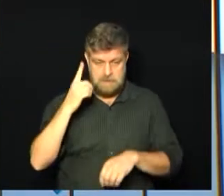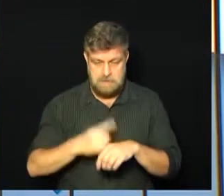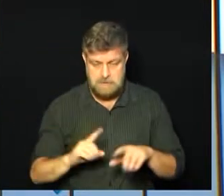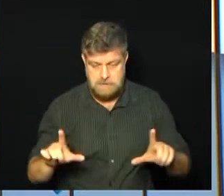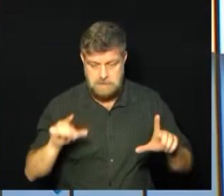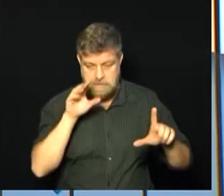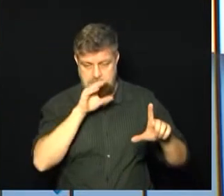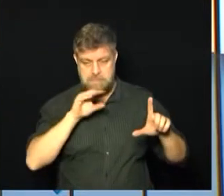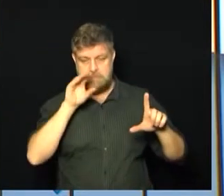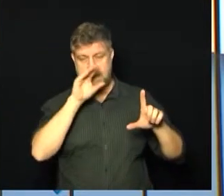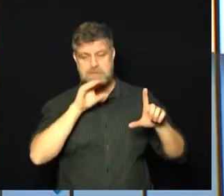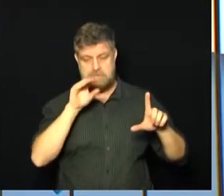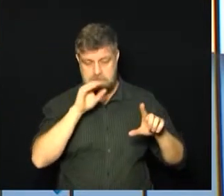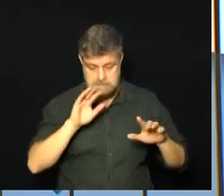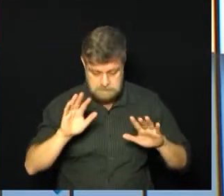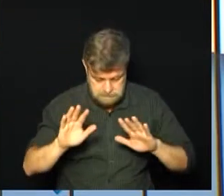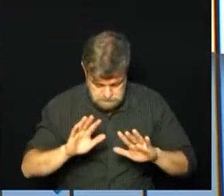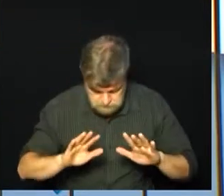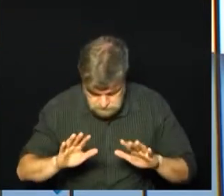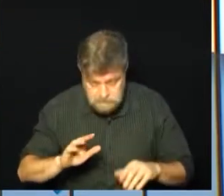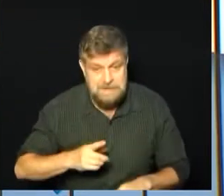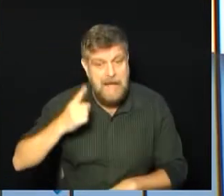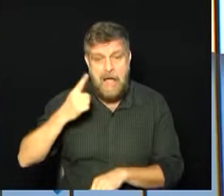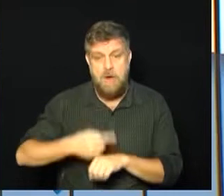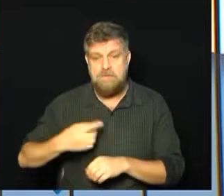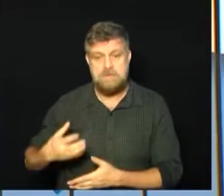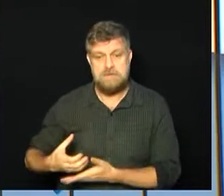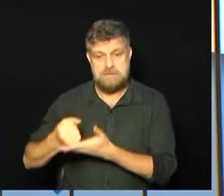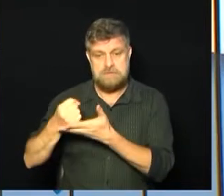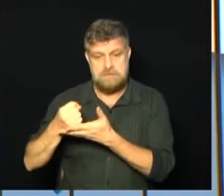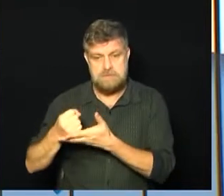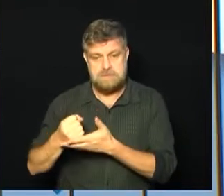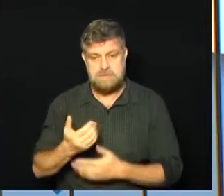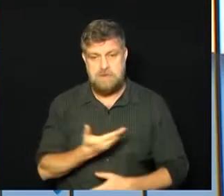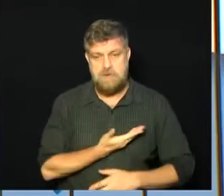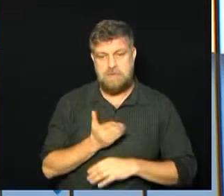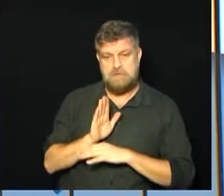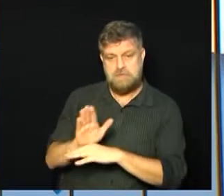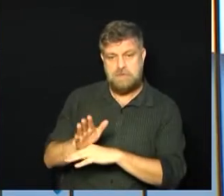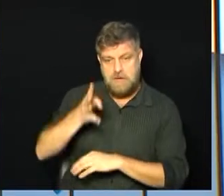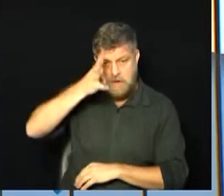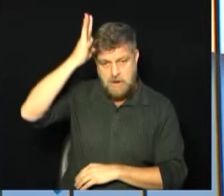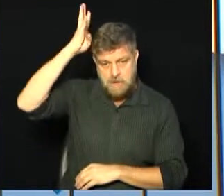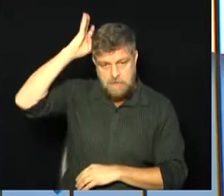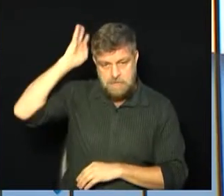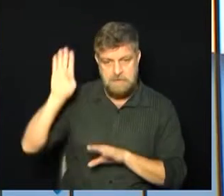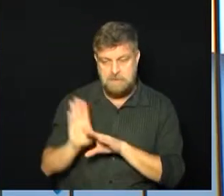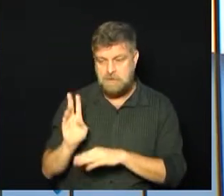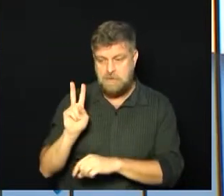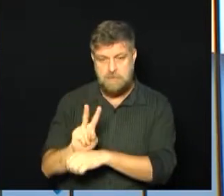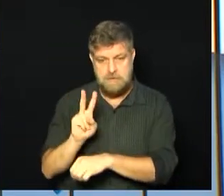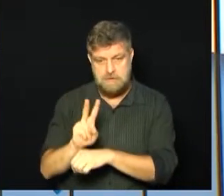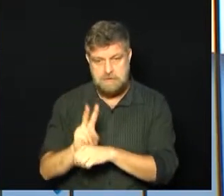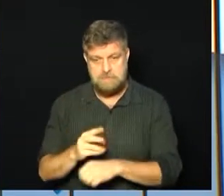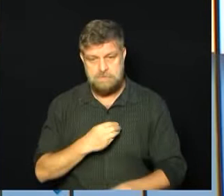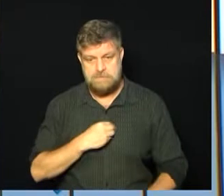Nesse período, o parlamentar foi imediatamente socorrido por seus pares e também pelos bombeiros da casa e examinado